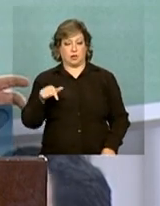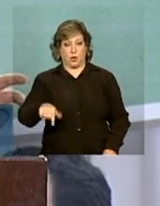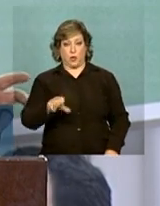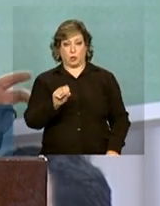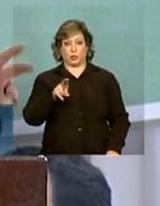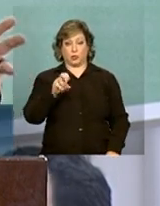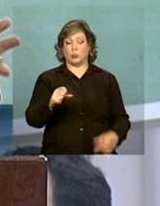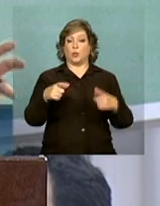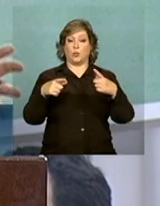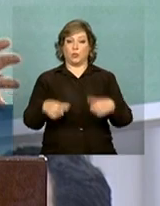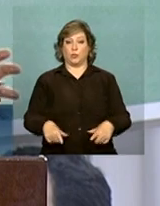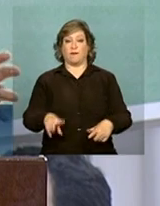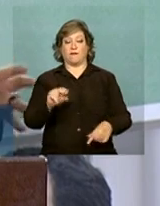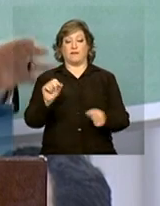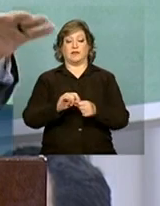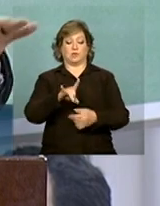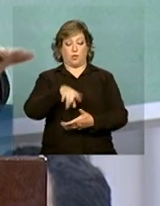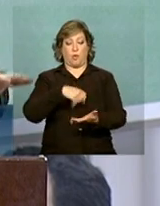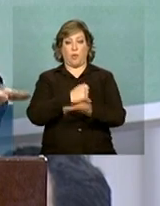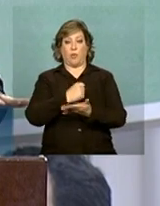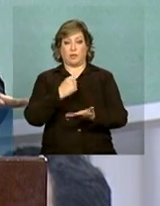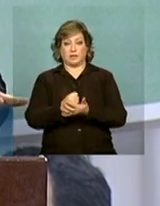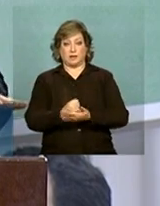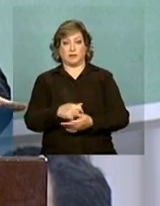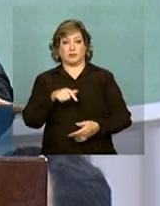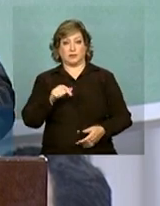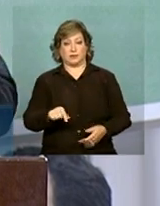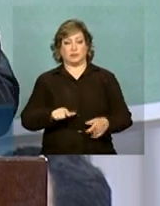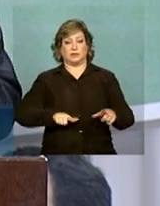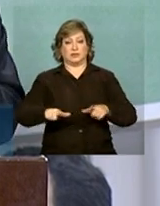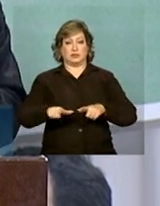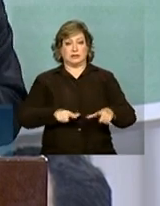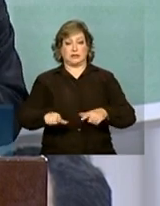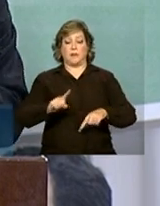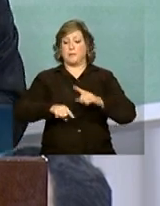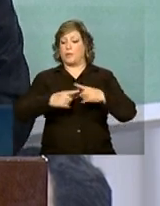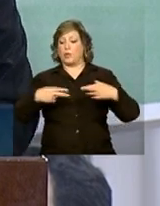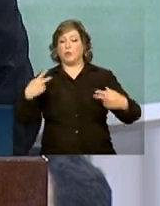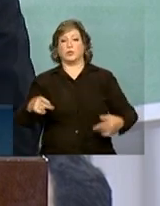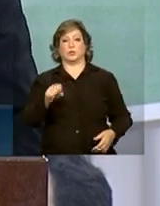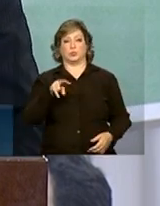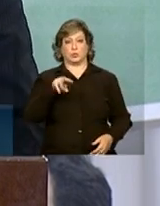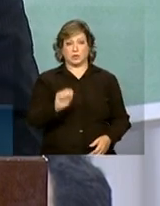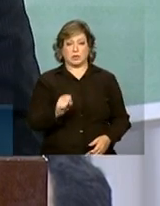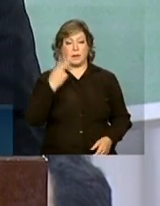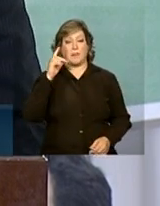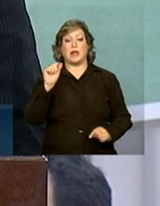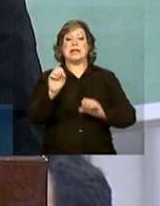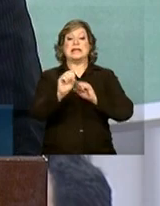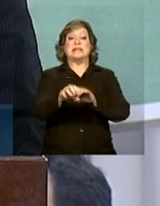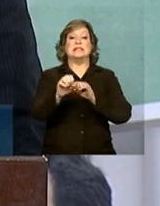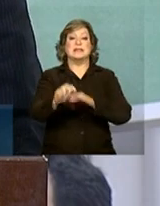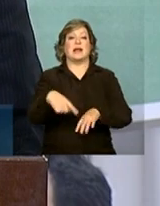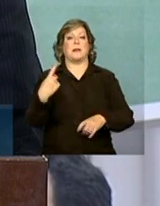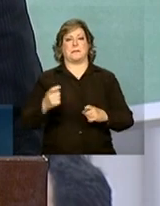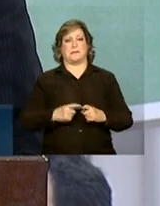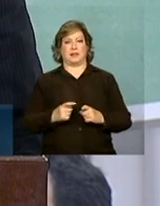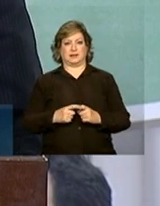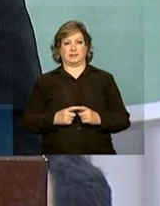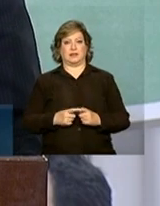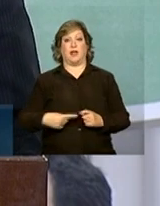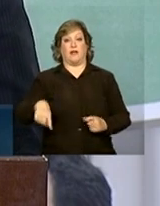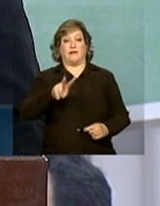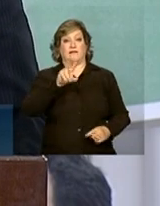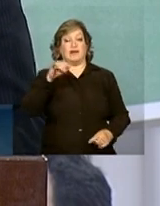local fará um contrato de gestão dos equipamentos de SUS para o ensino da medicina. Vocês vão ver que toda